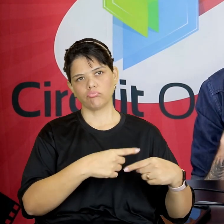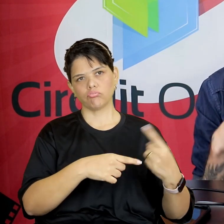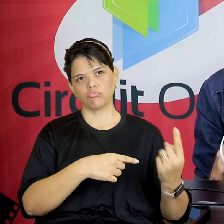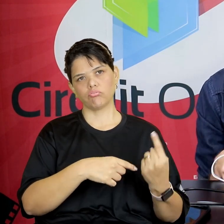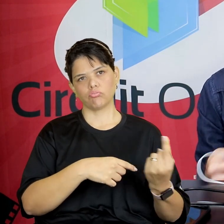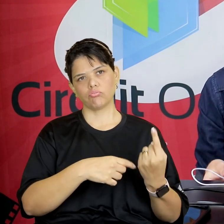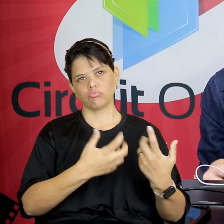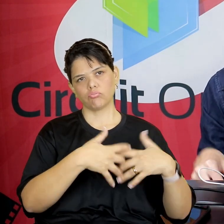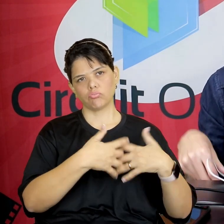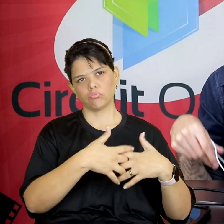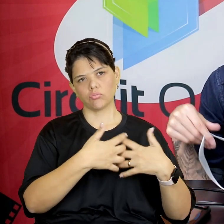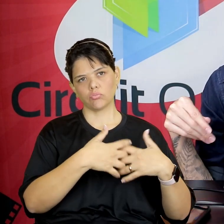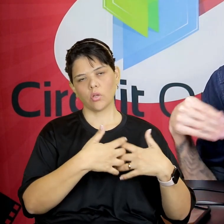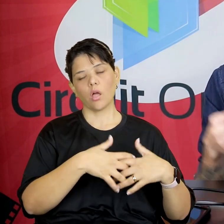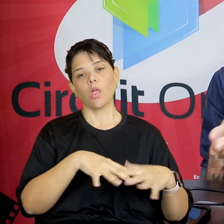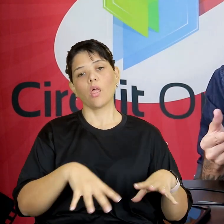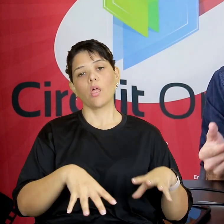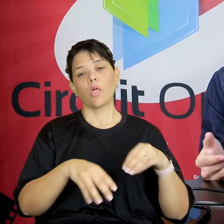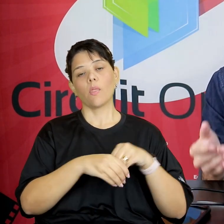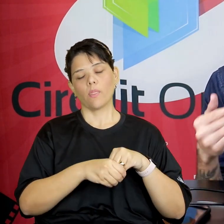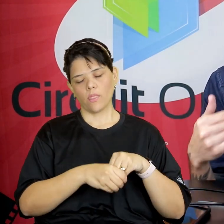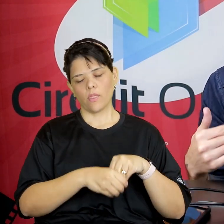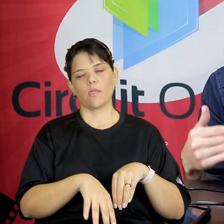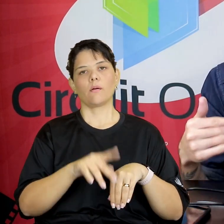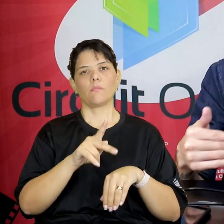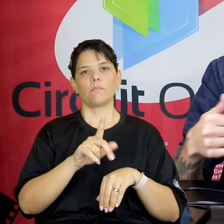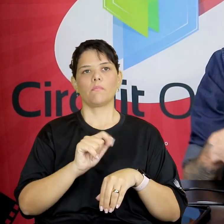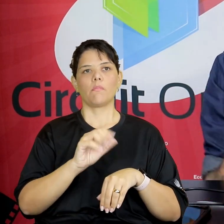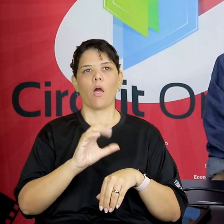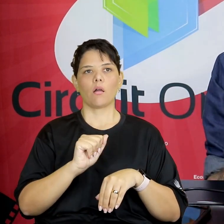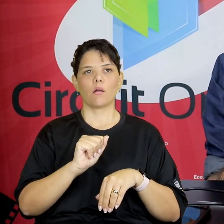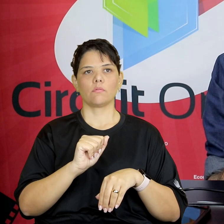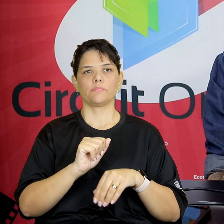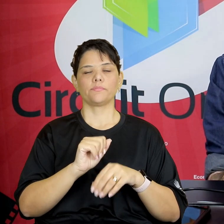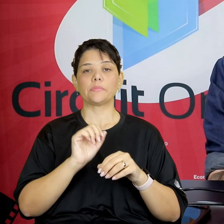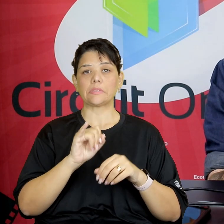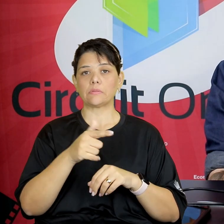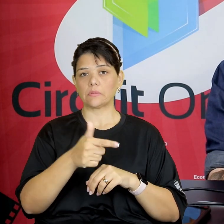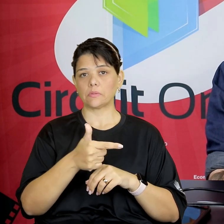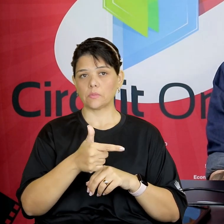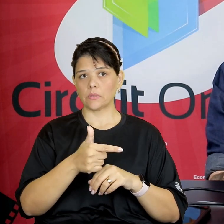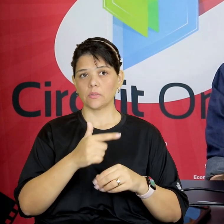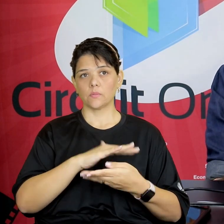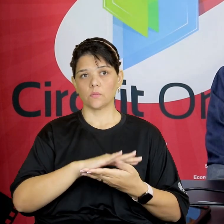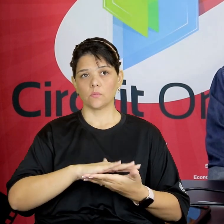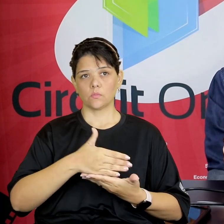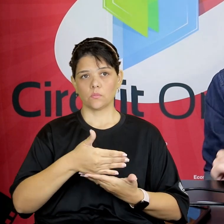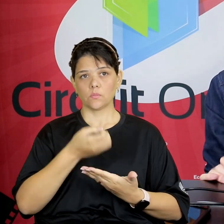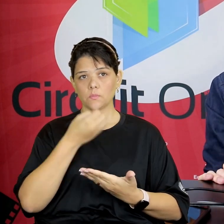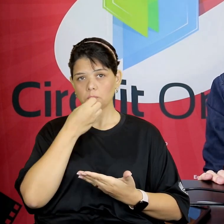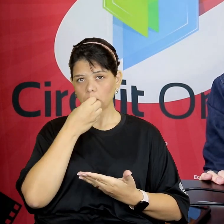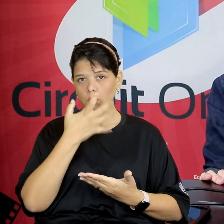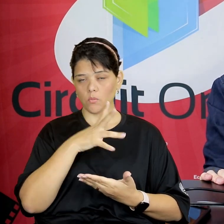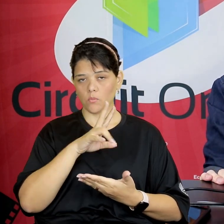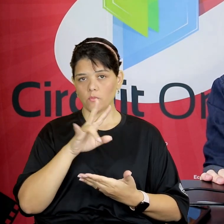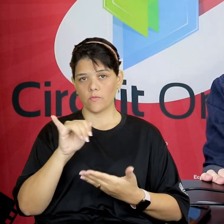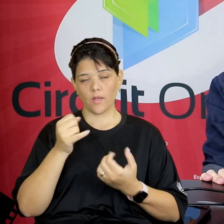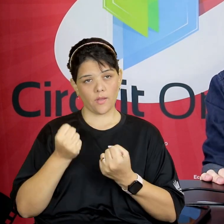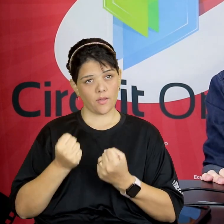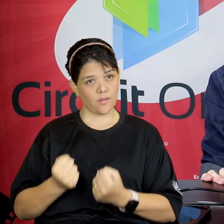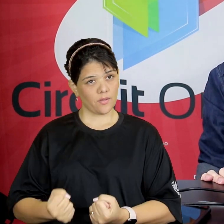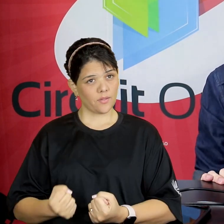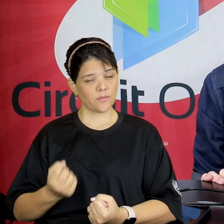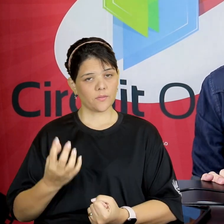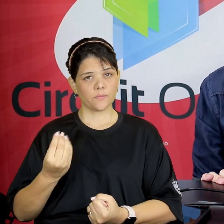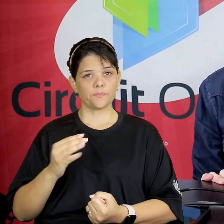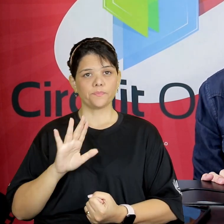tem um processamento bom e uma placa de vídeo boa, o DaVinci vai pesar bastante. Agora, se você não